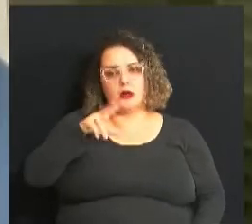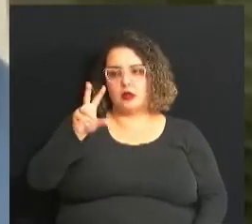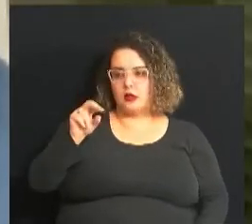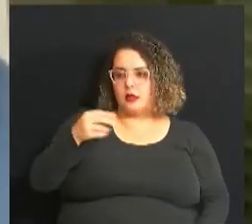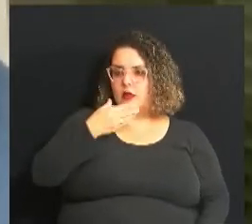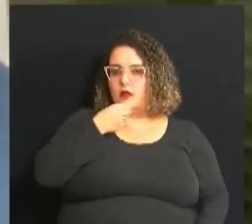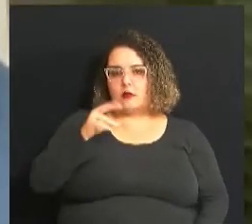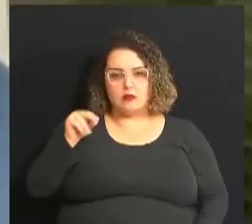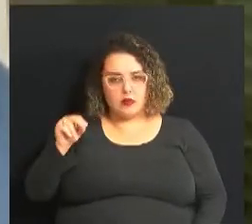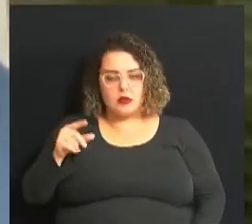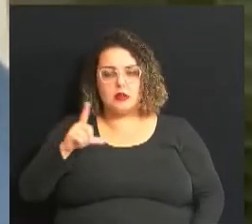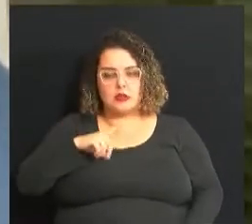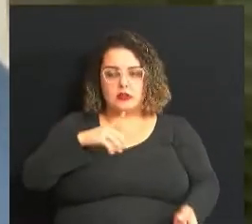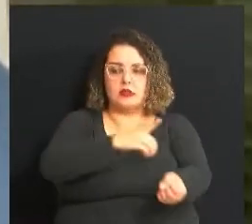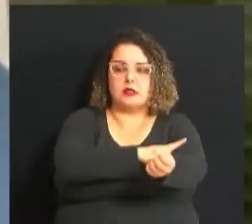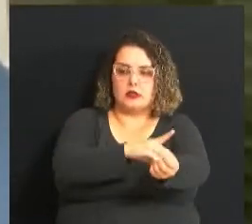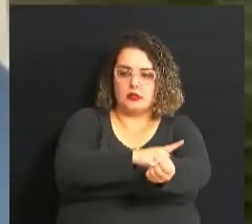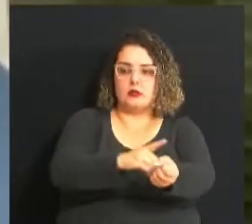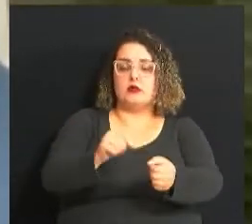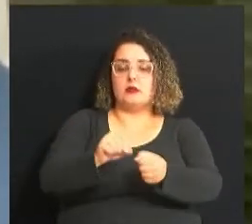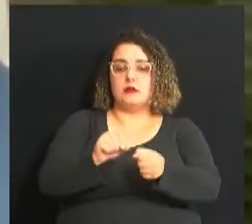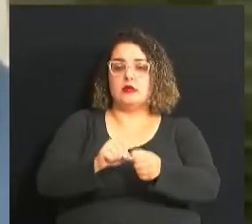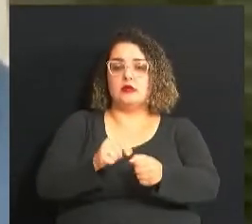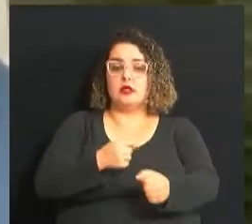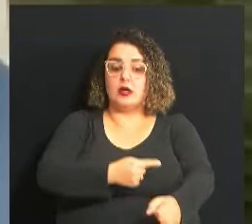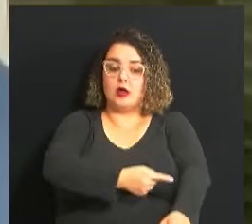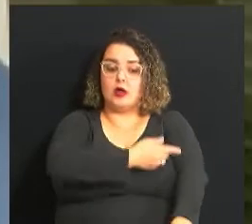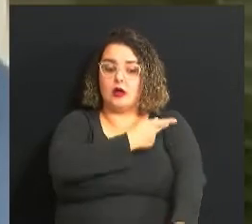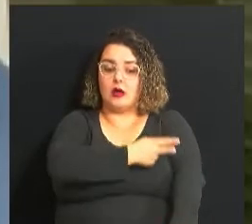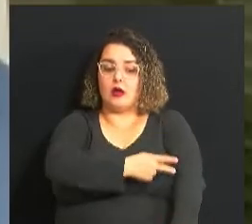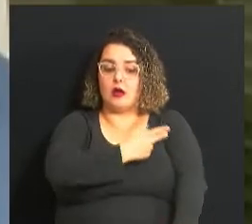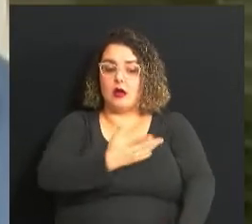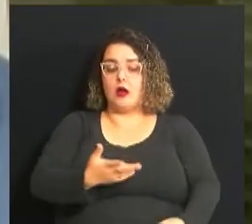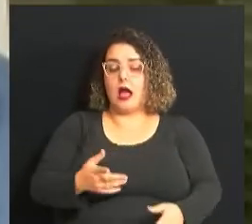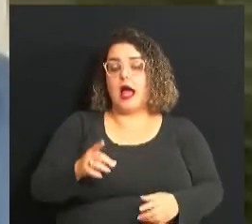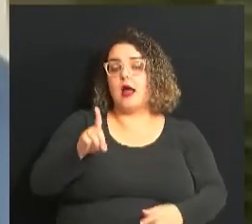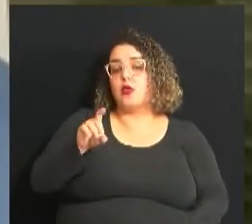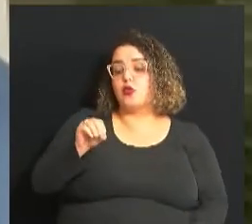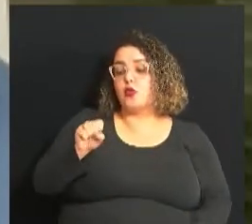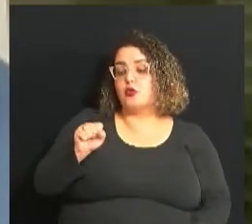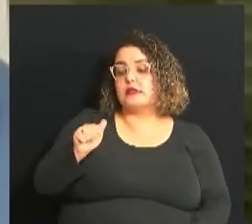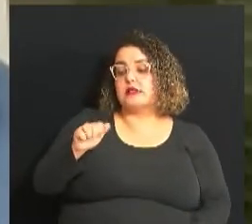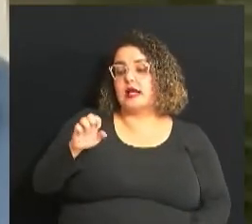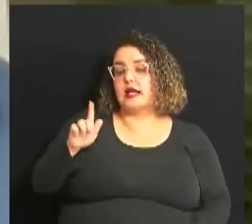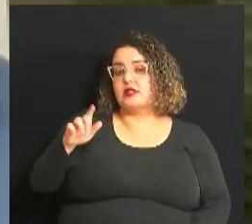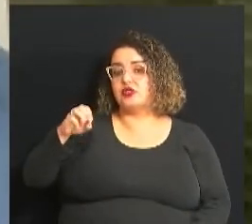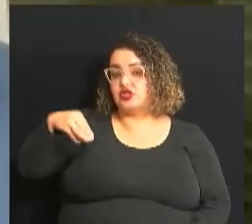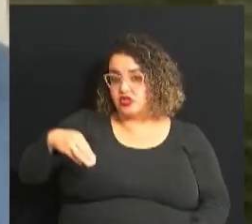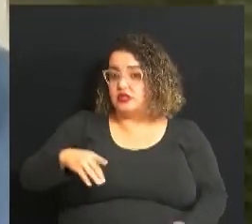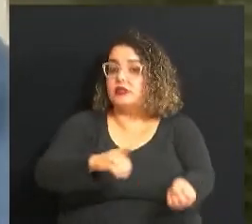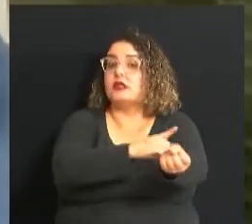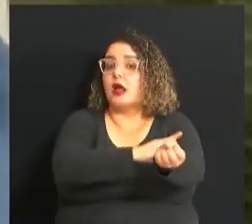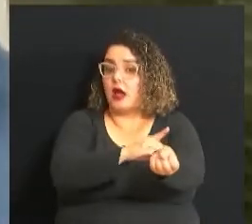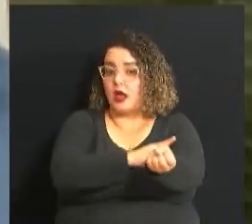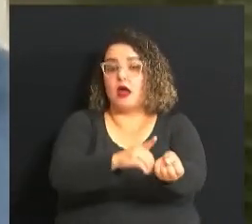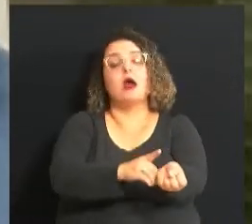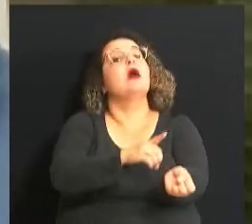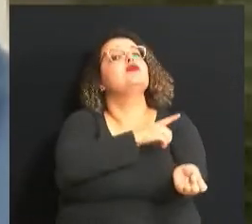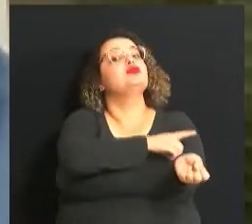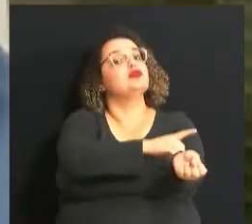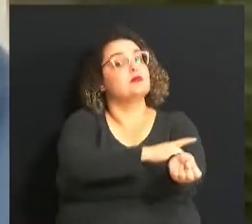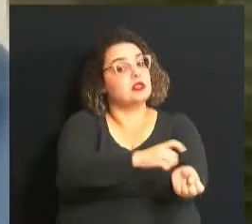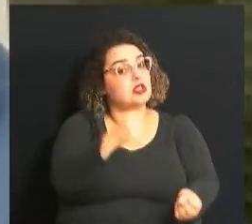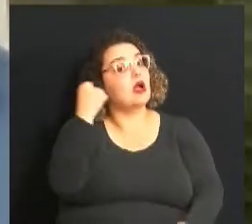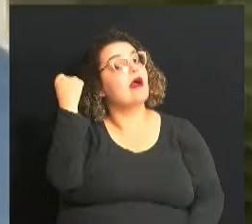tem que realmente fazer a dosagem da glicose para ver se ele não tem essa glicose aumentada. Então, diabetes é uma doença grave e que,